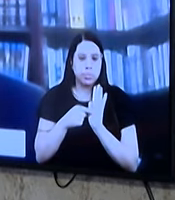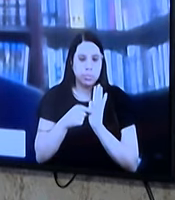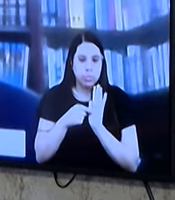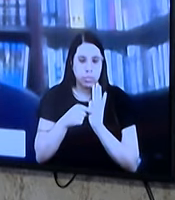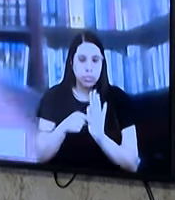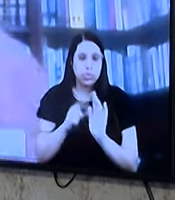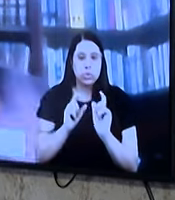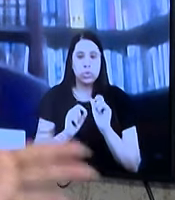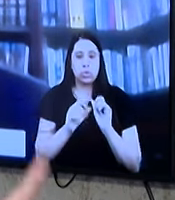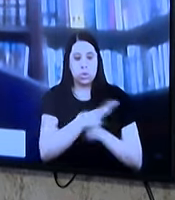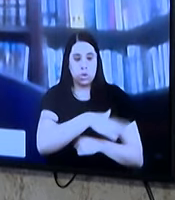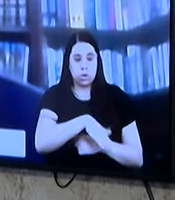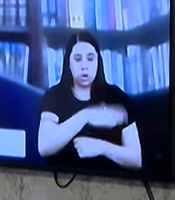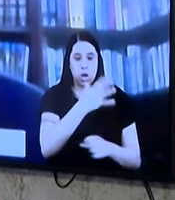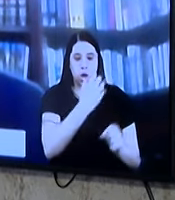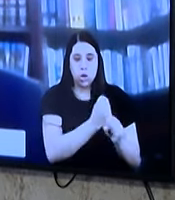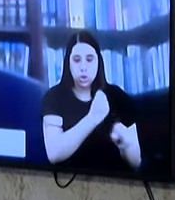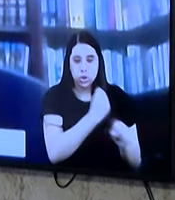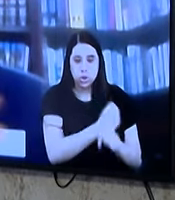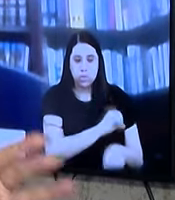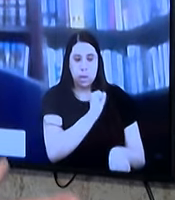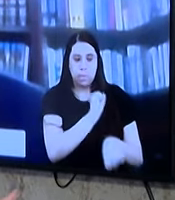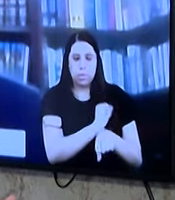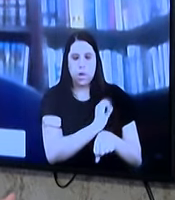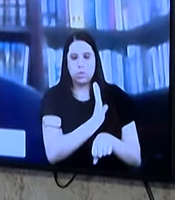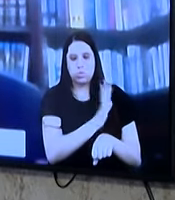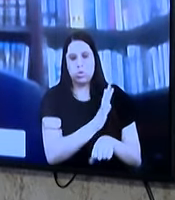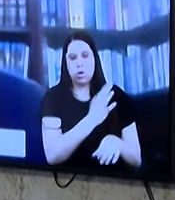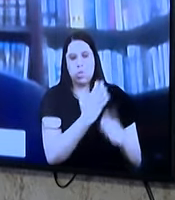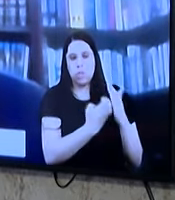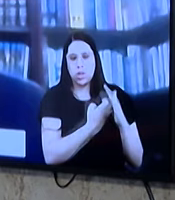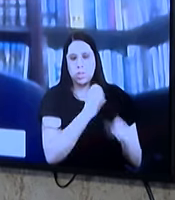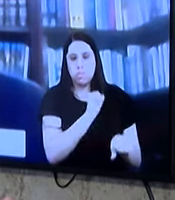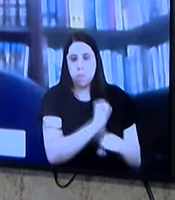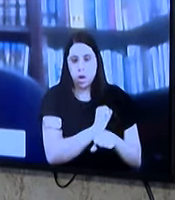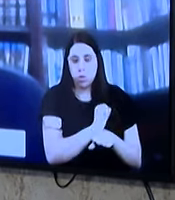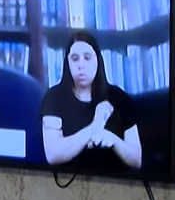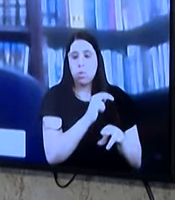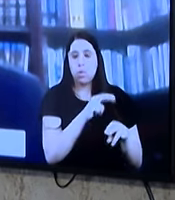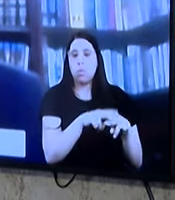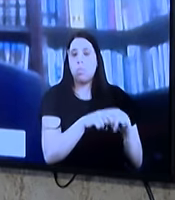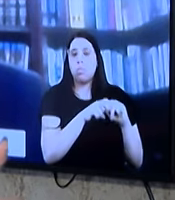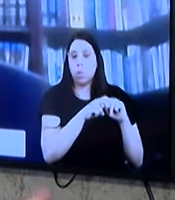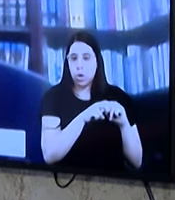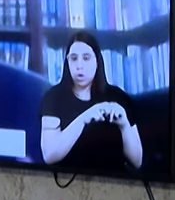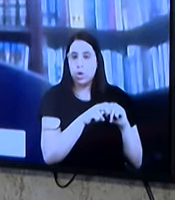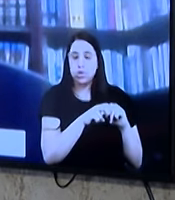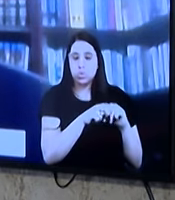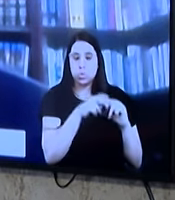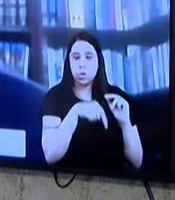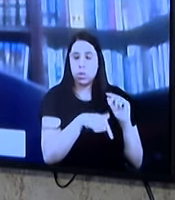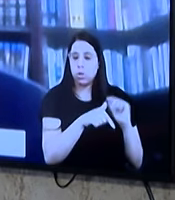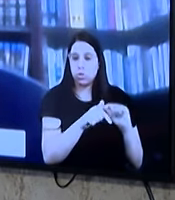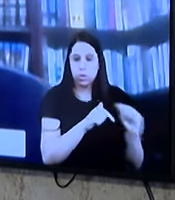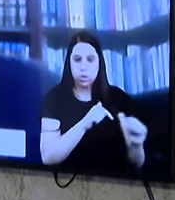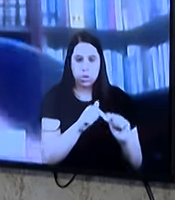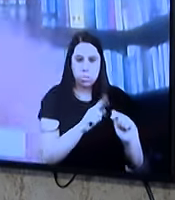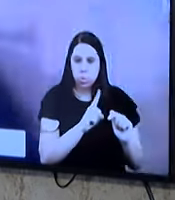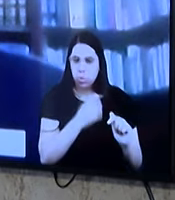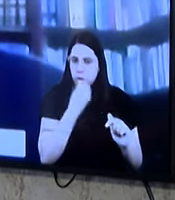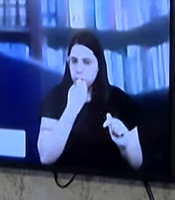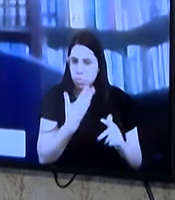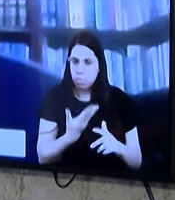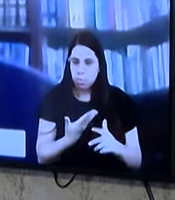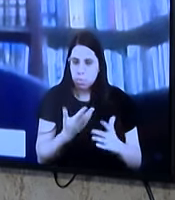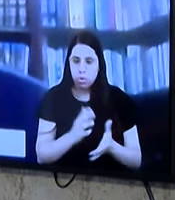do aparelho que nós não contávamos com isso não nos foi informado em momento nenhum na ligação com a atendente que seria cobrado por novo aparelho porque quando você